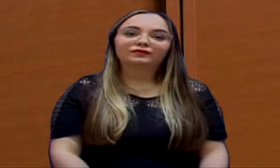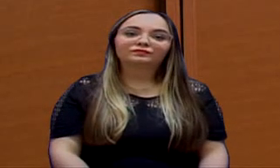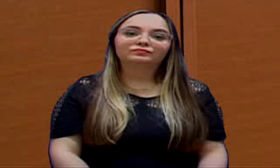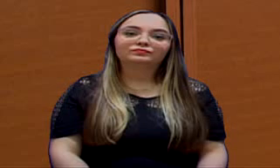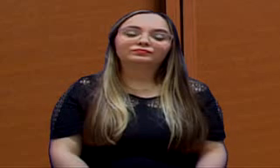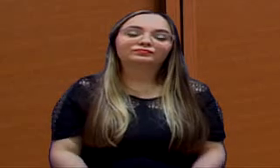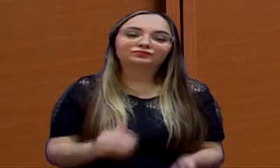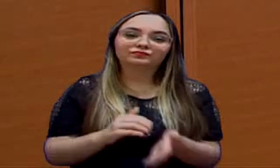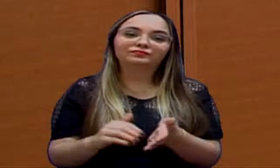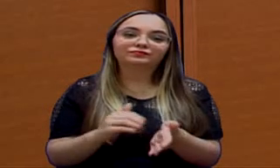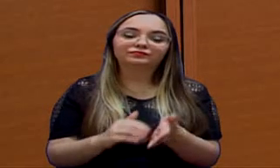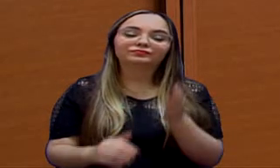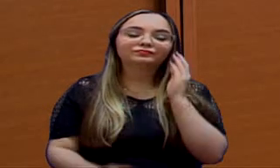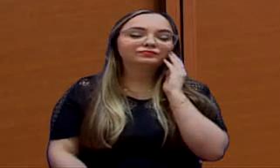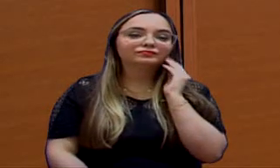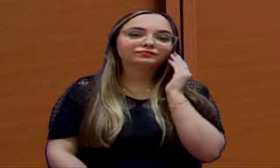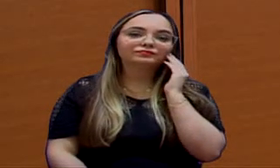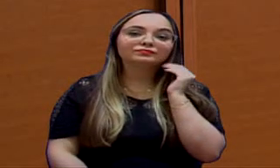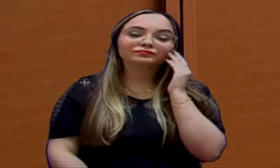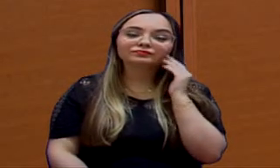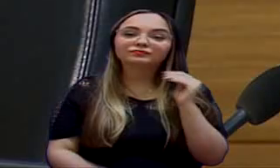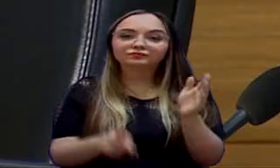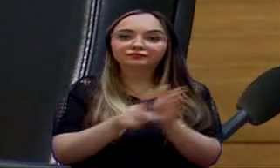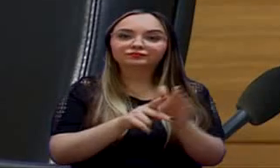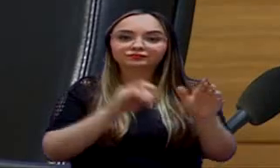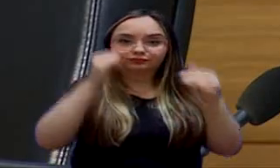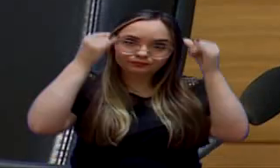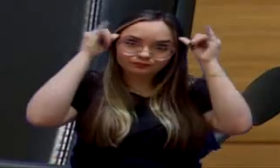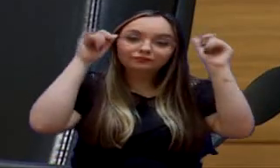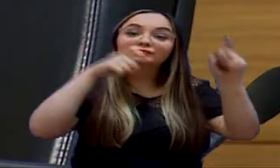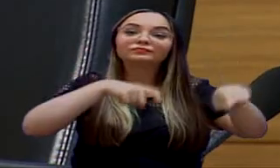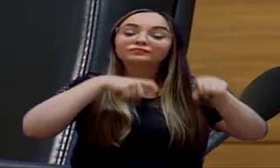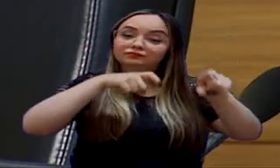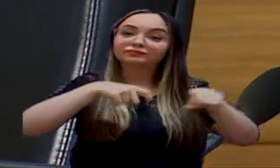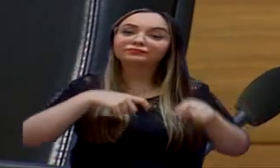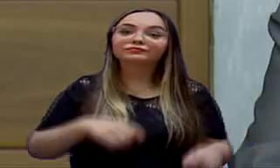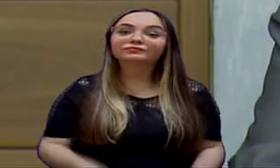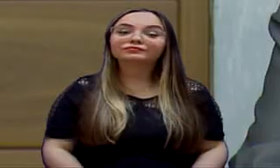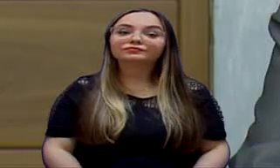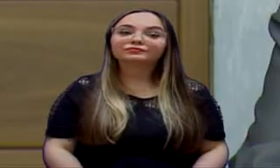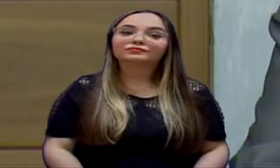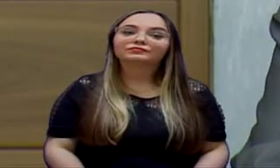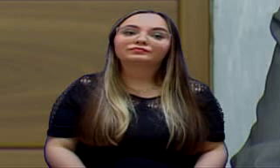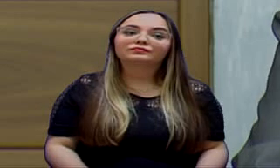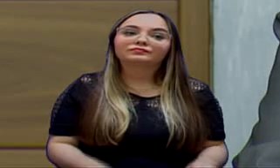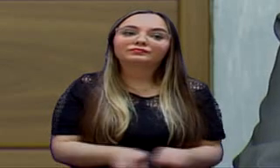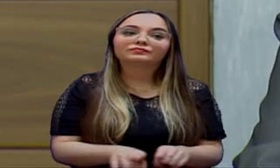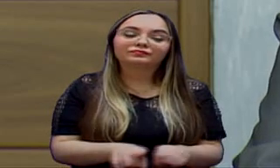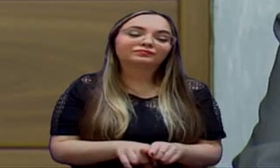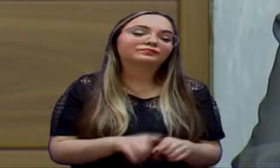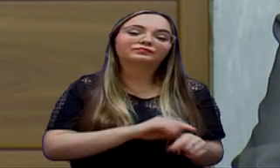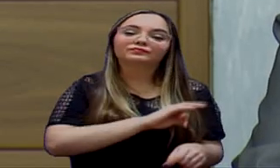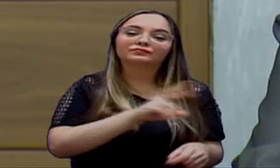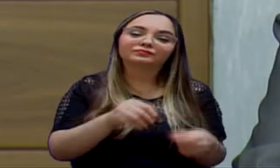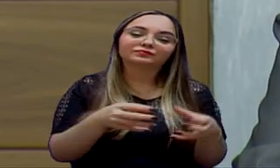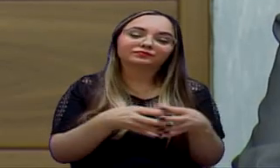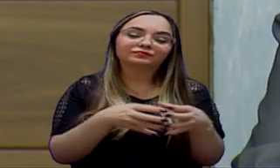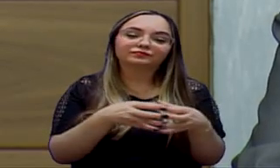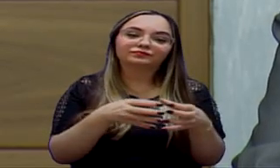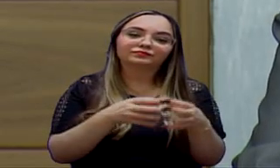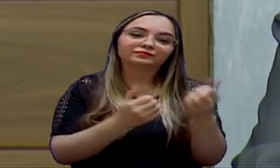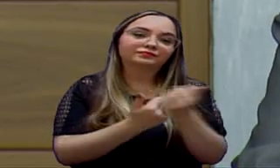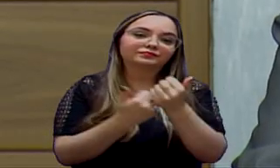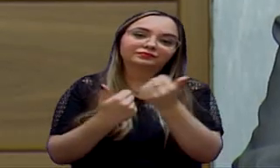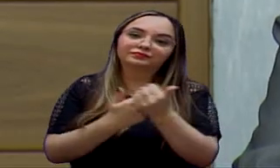da fazenda né e cumprimentar e toda sua equipe de técnicos